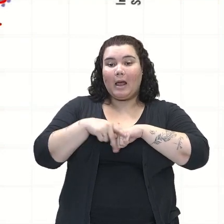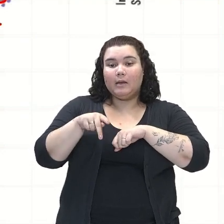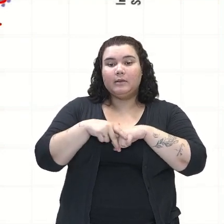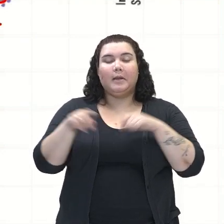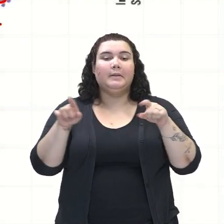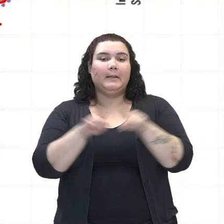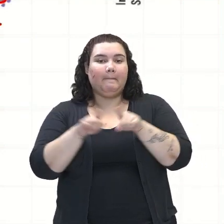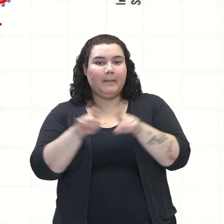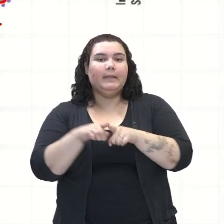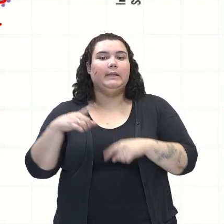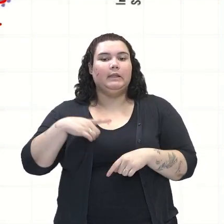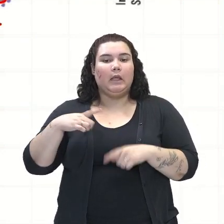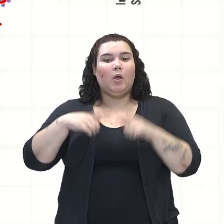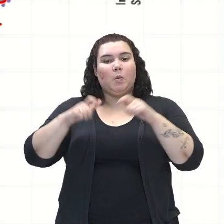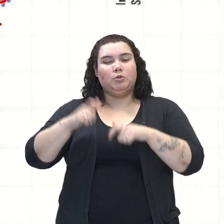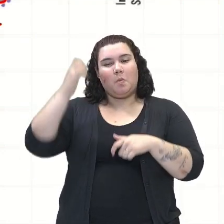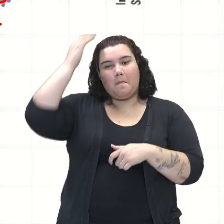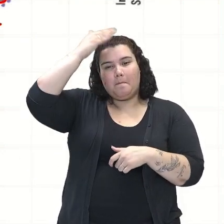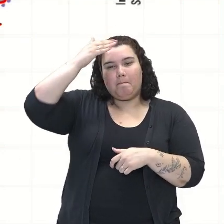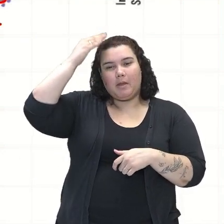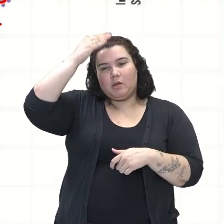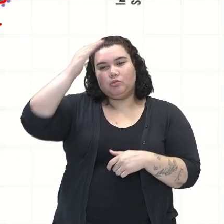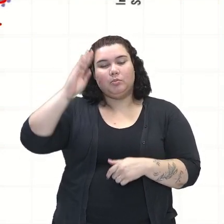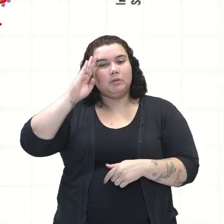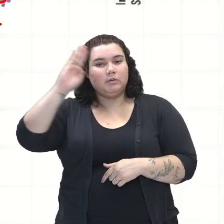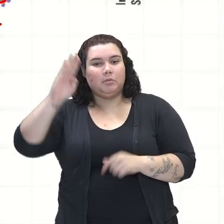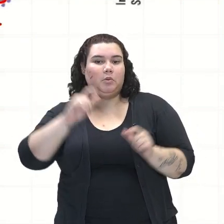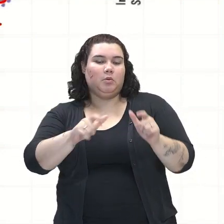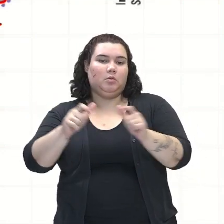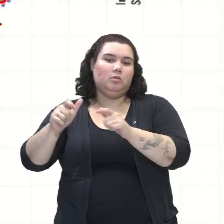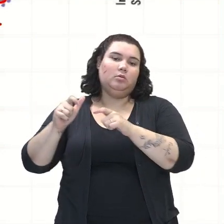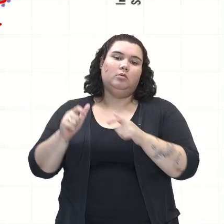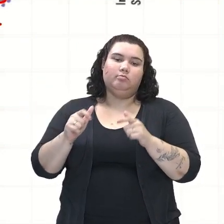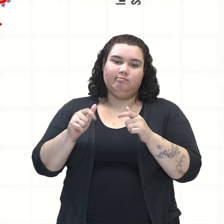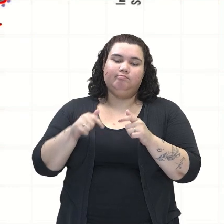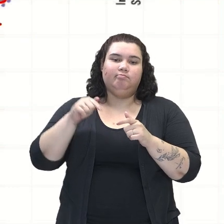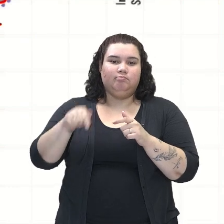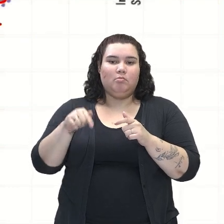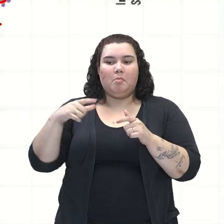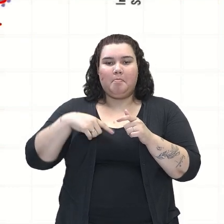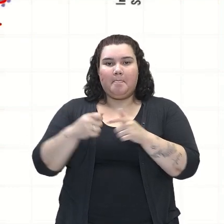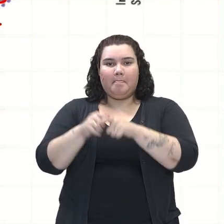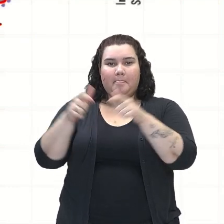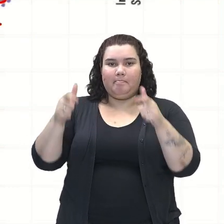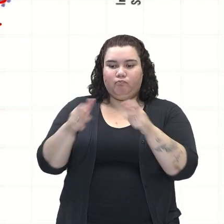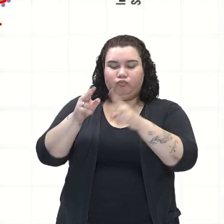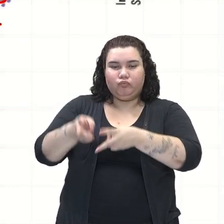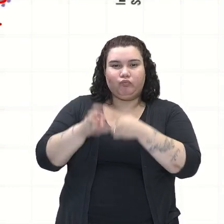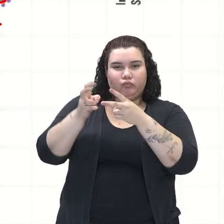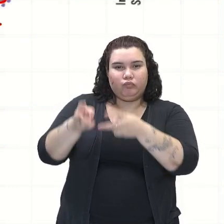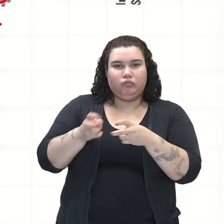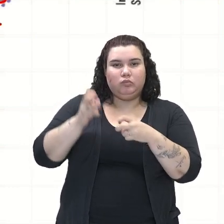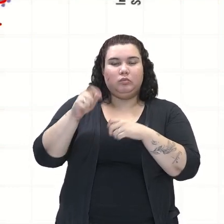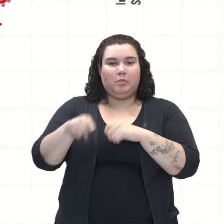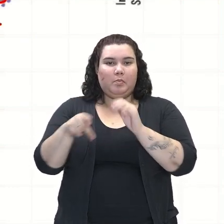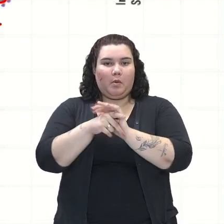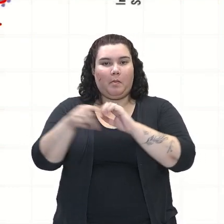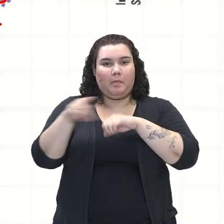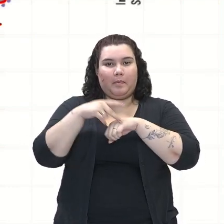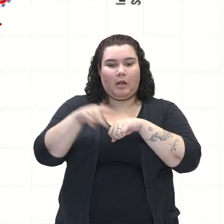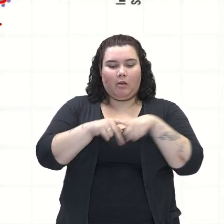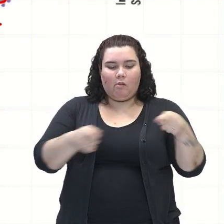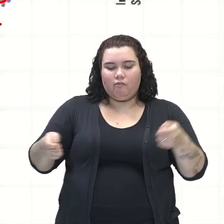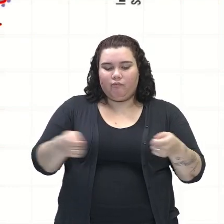comum aqui no México. Olha, nós temos uns pontos aqui bem intensos de reserva e também de extração do minério de prata,